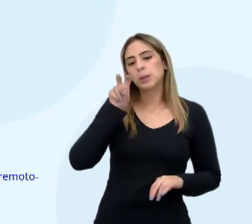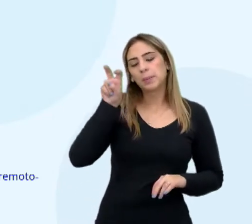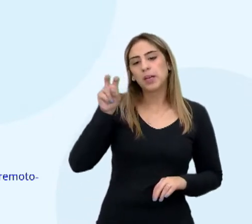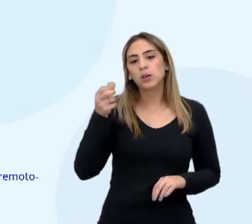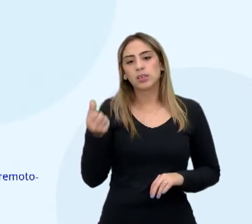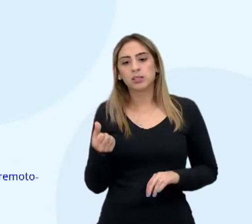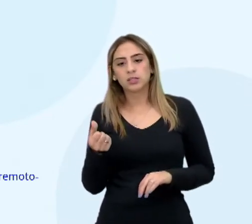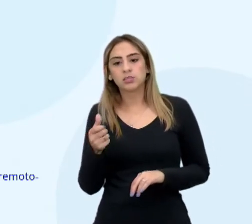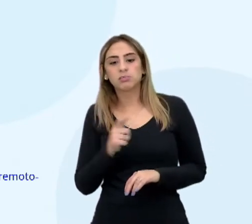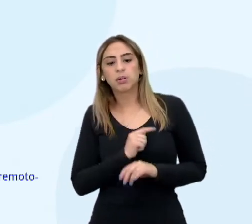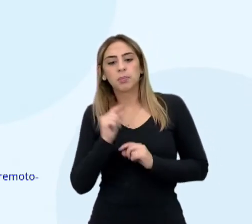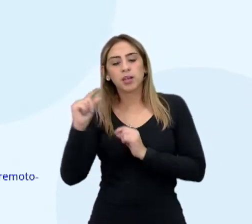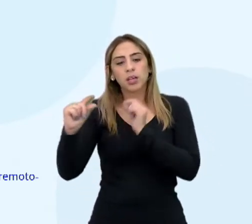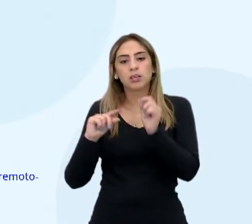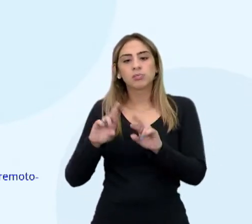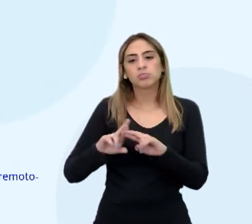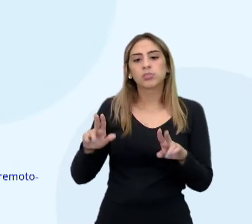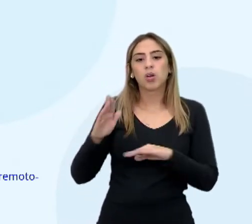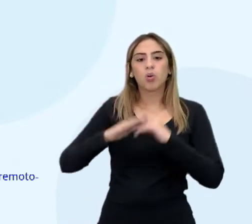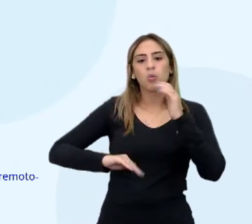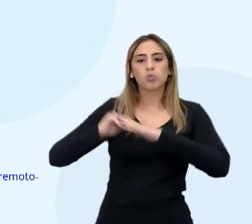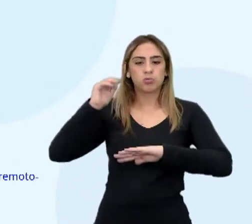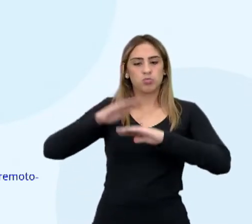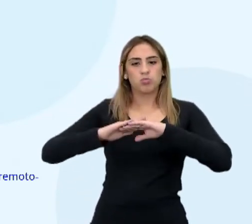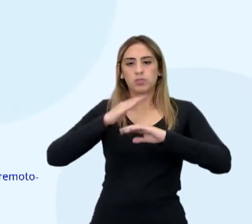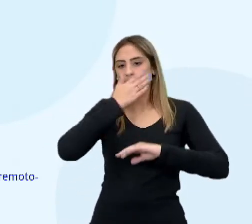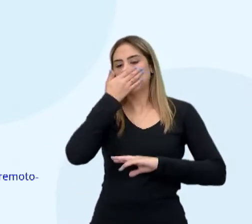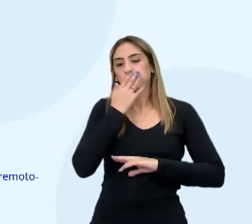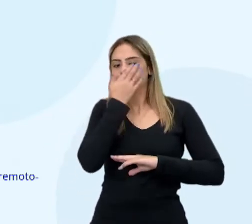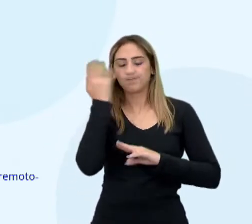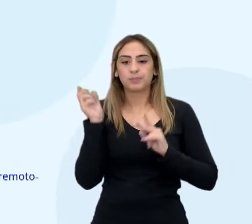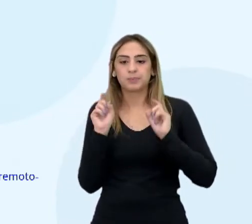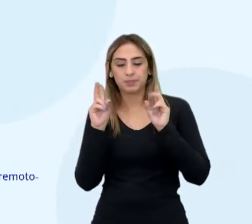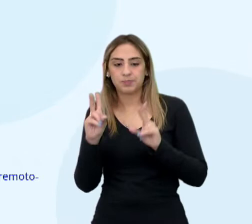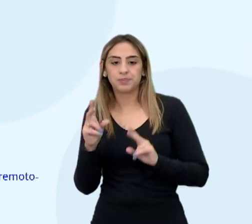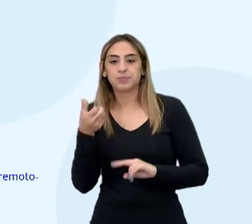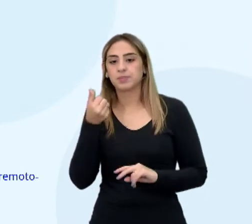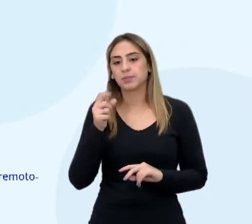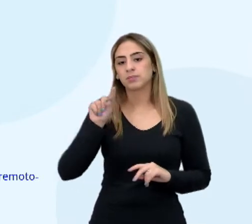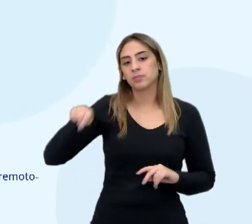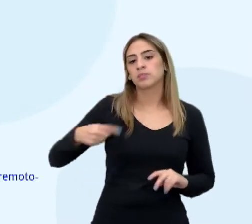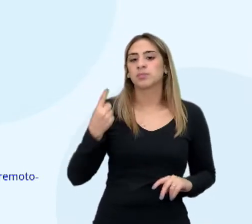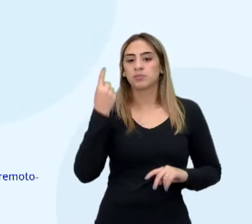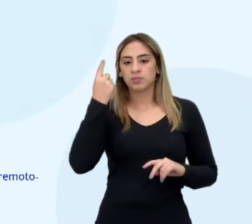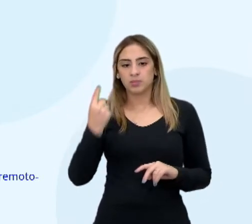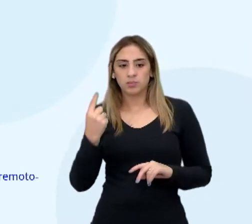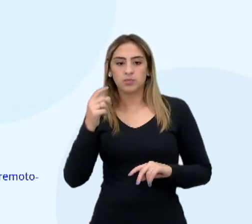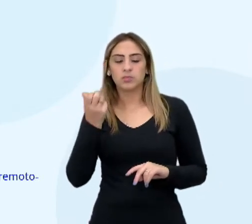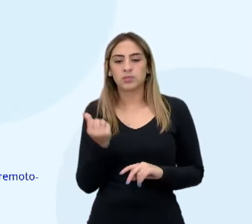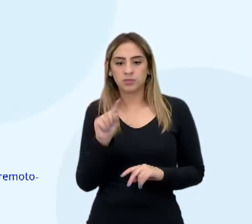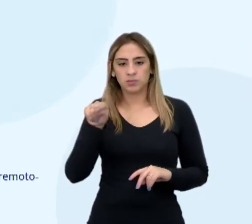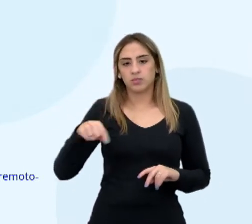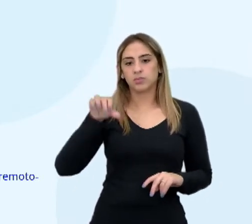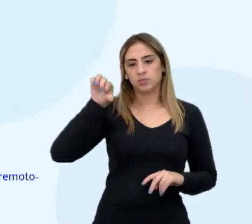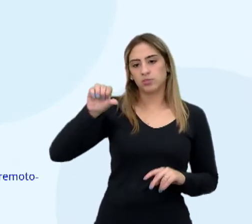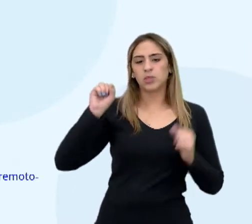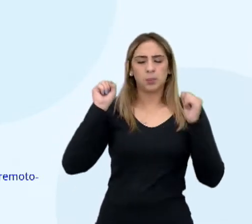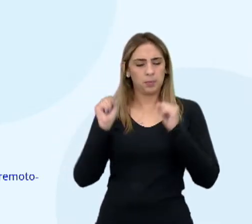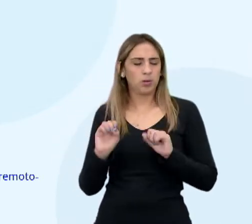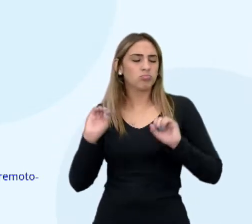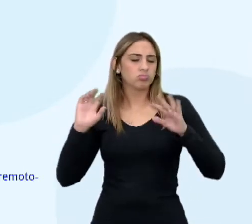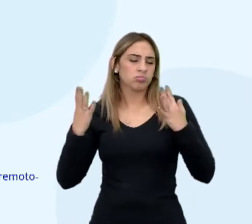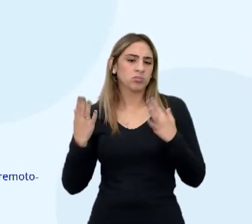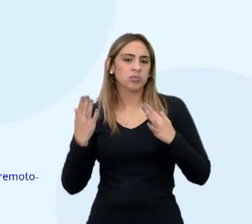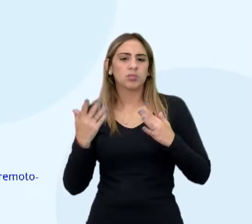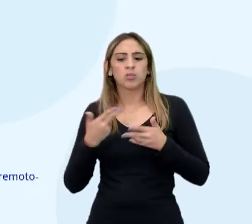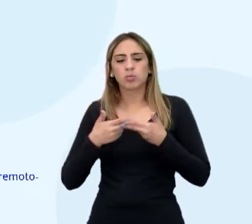ocasiona pequenos danos em construções. Tá certo? Entre 6,1 e 6,9 pode causar